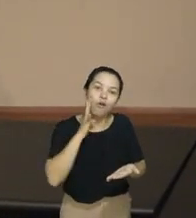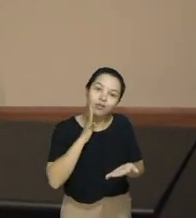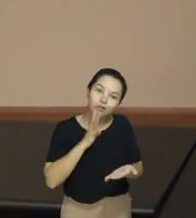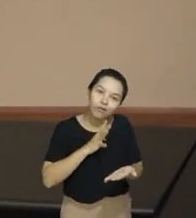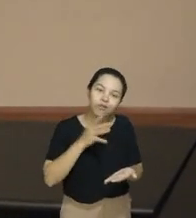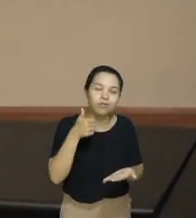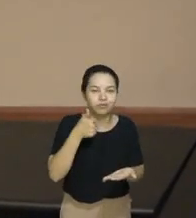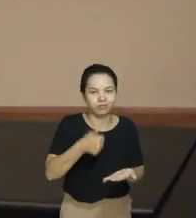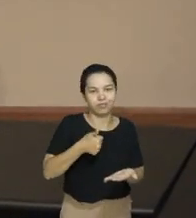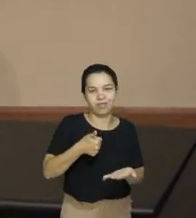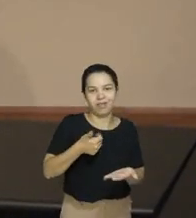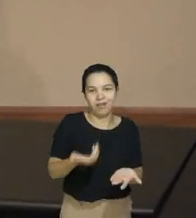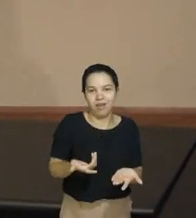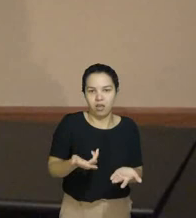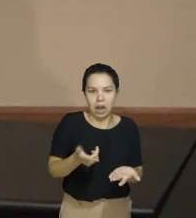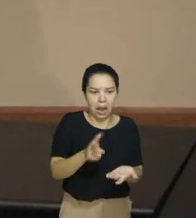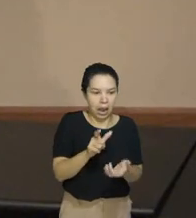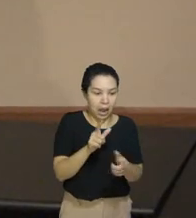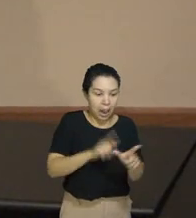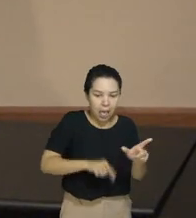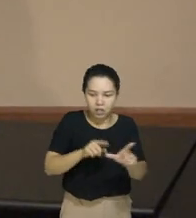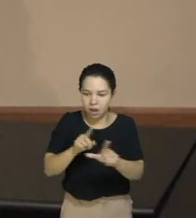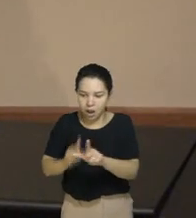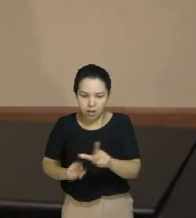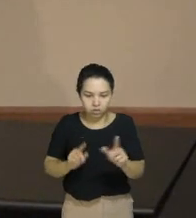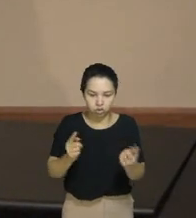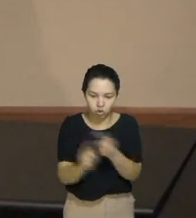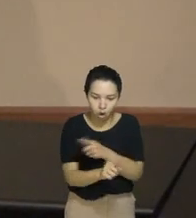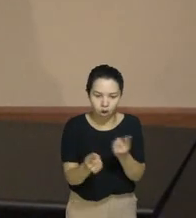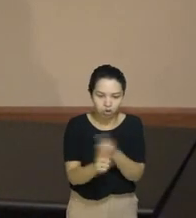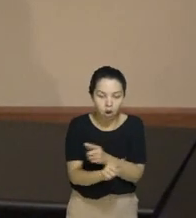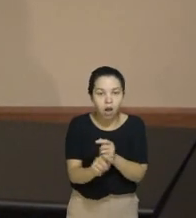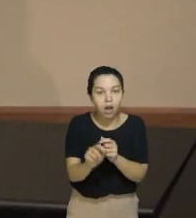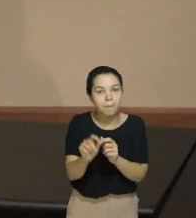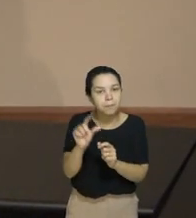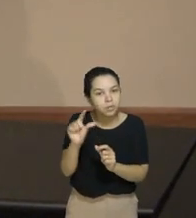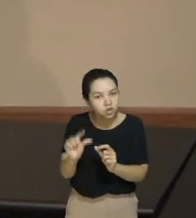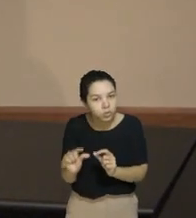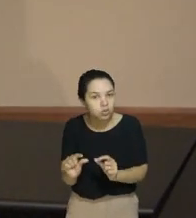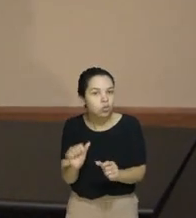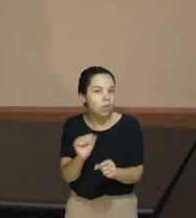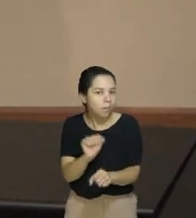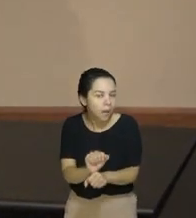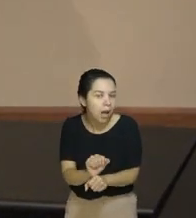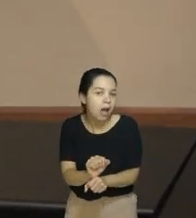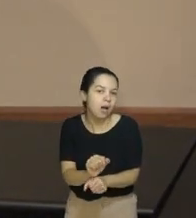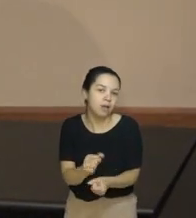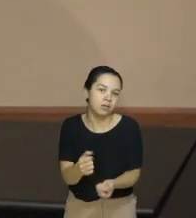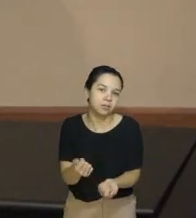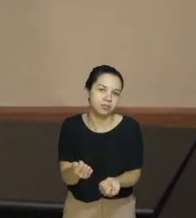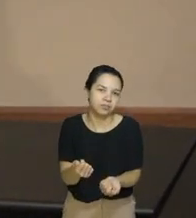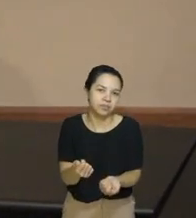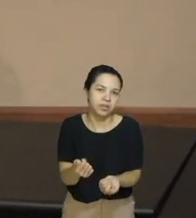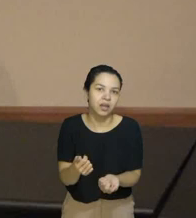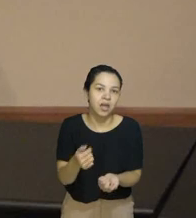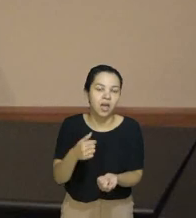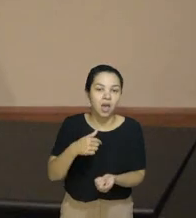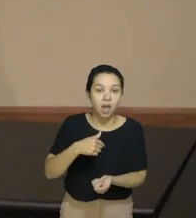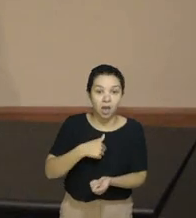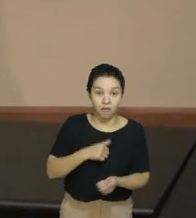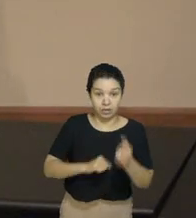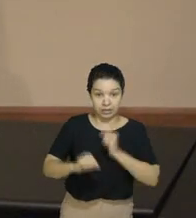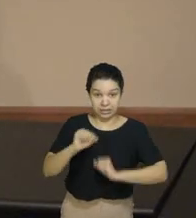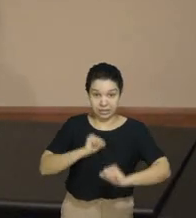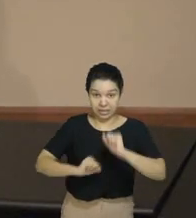tantas letras. Mas aí, quando vem a ansiedade, vou usar a expressão do Marezinho,